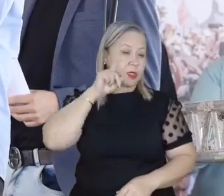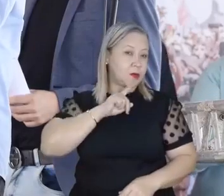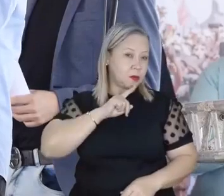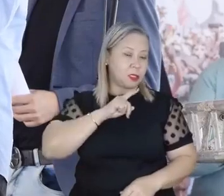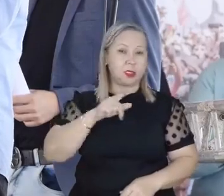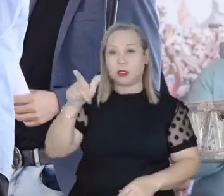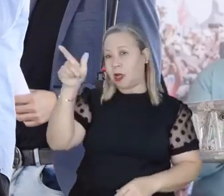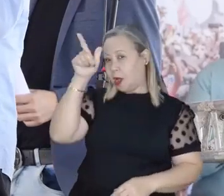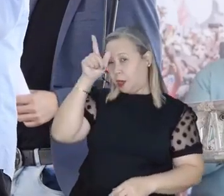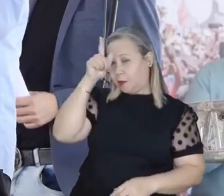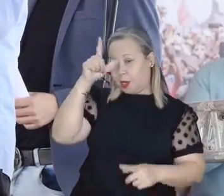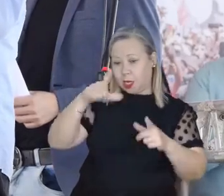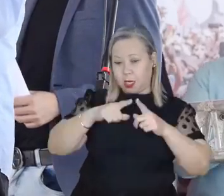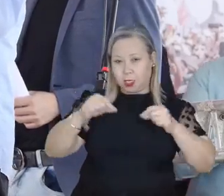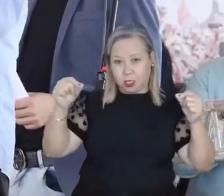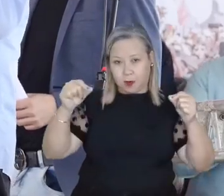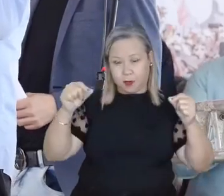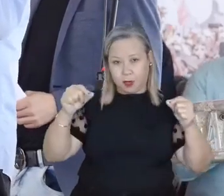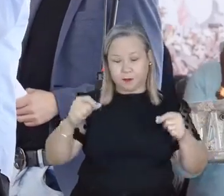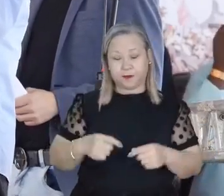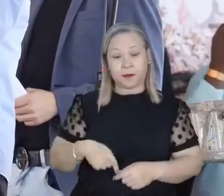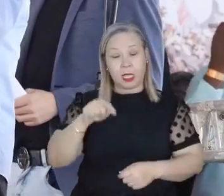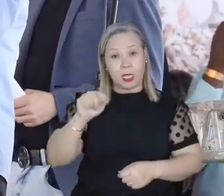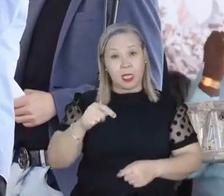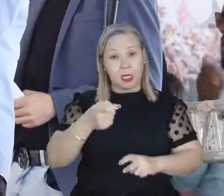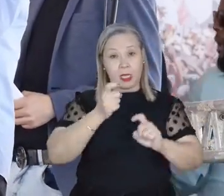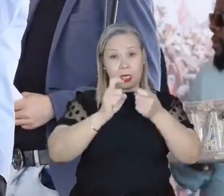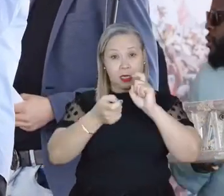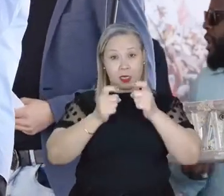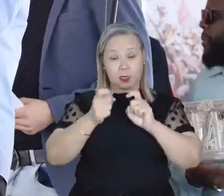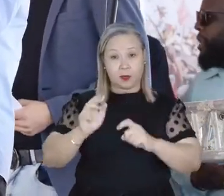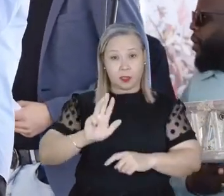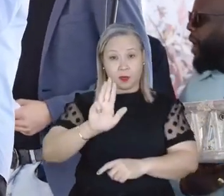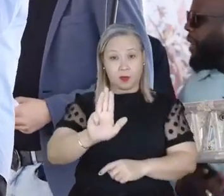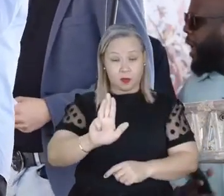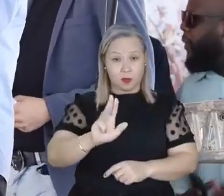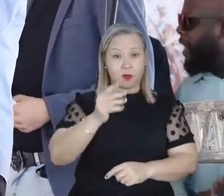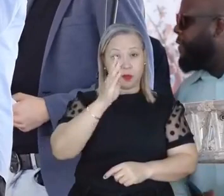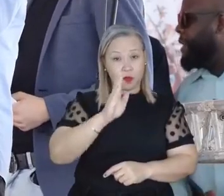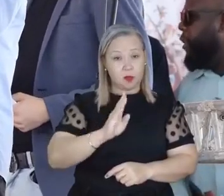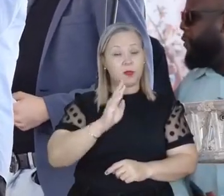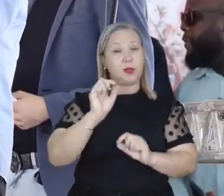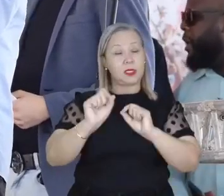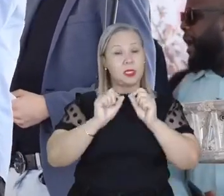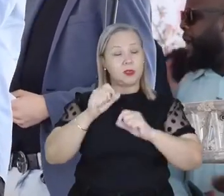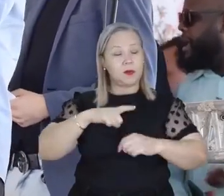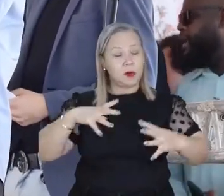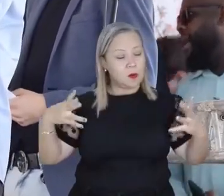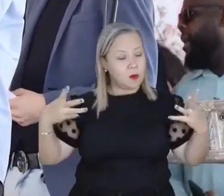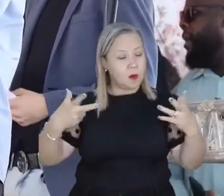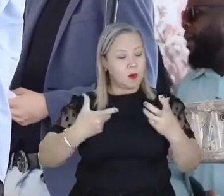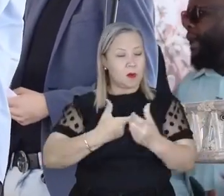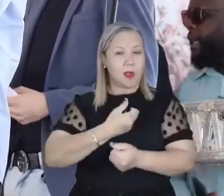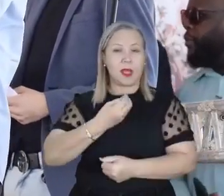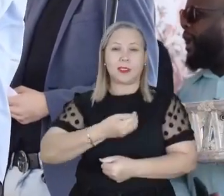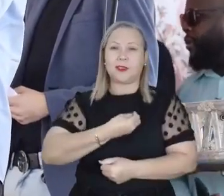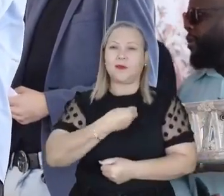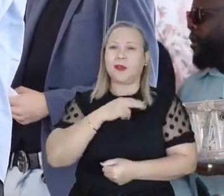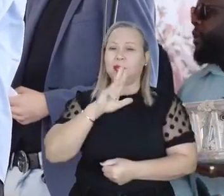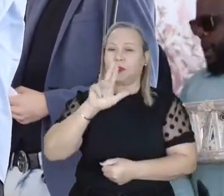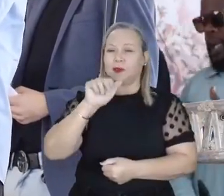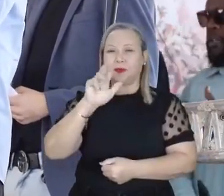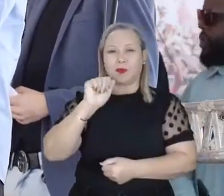Nessa gestão do Lula, os brasileiros tiveram uma qualidade de vida nunca vista